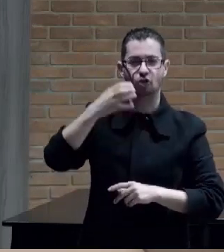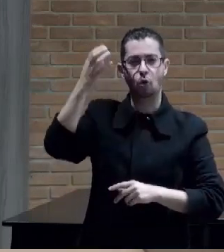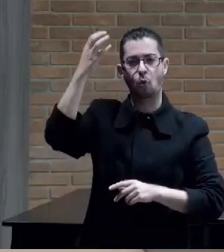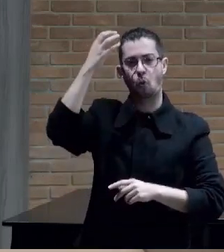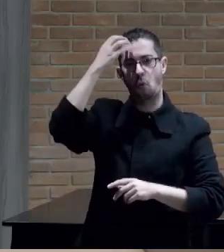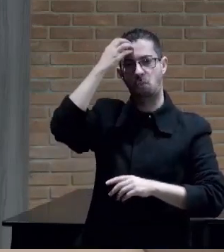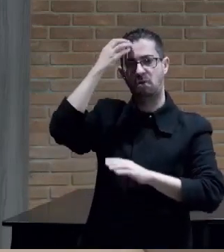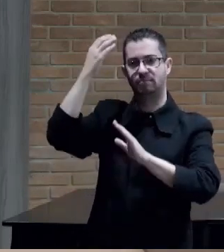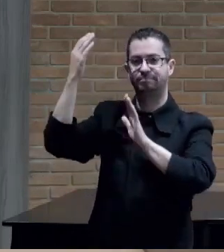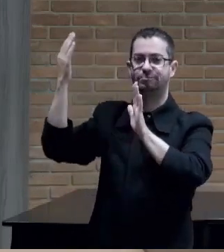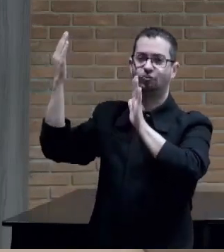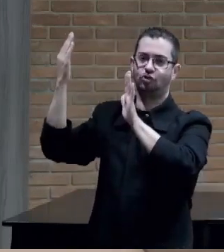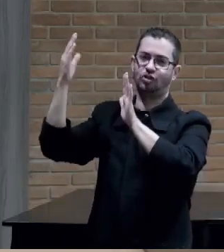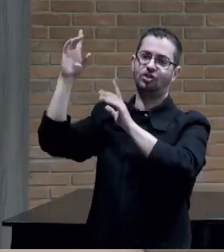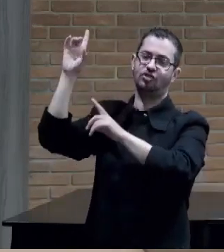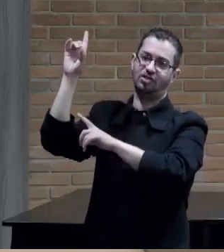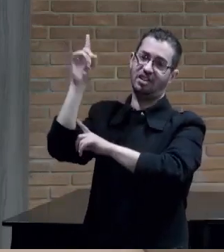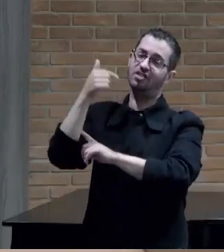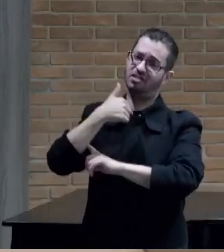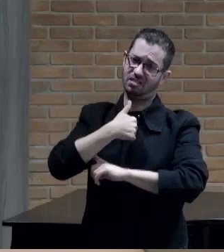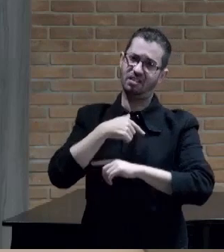Deus. E eu também.